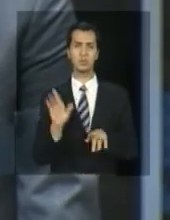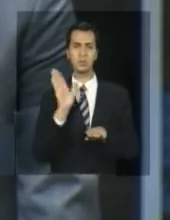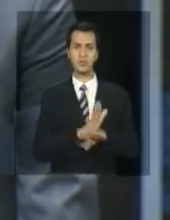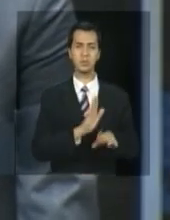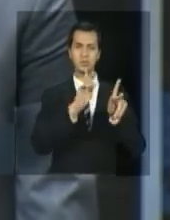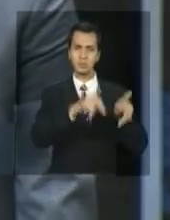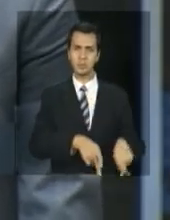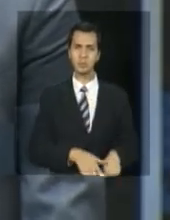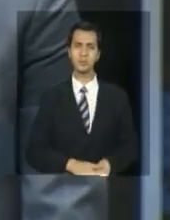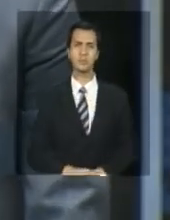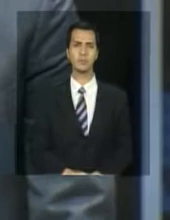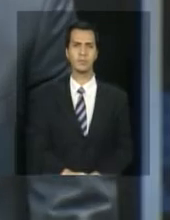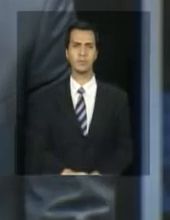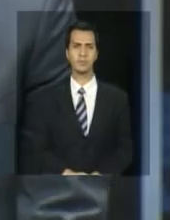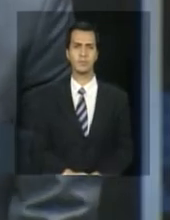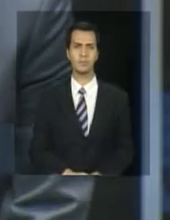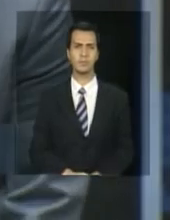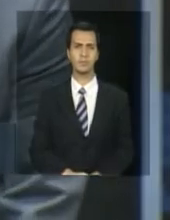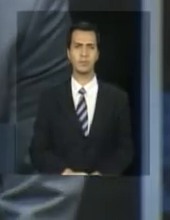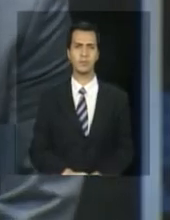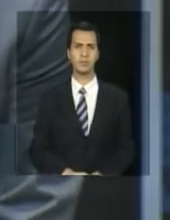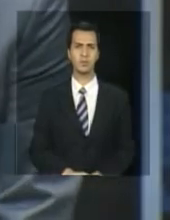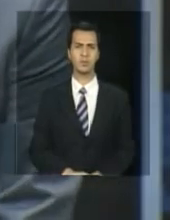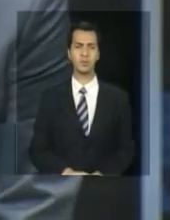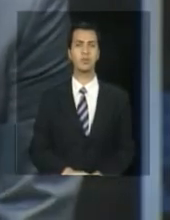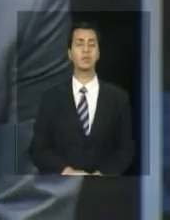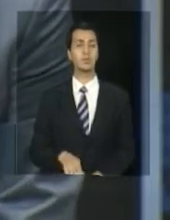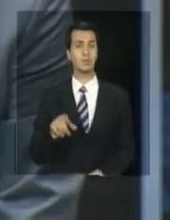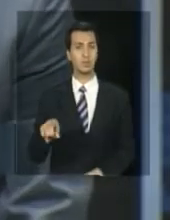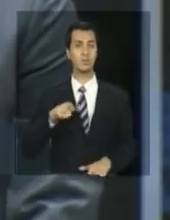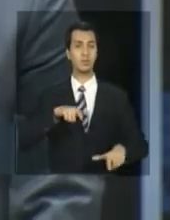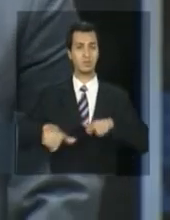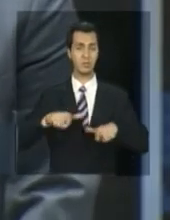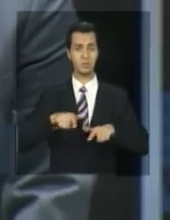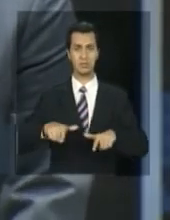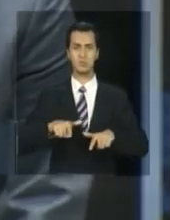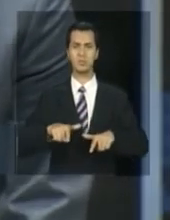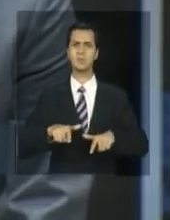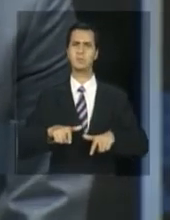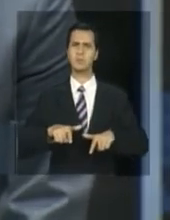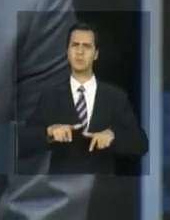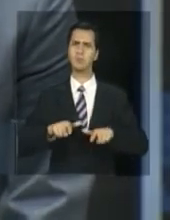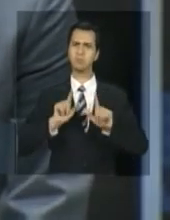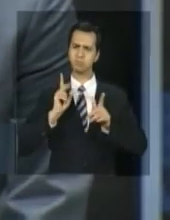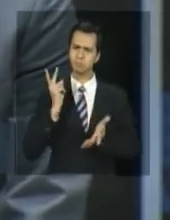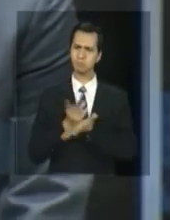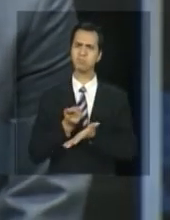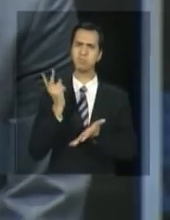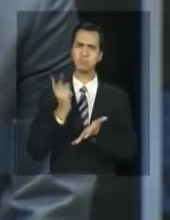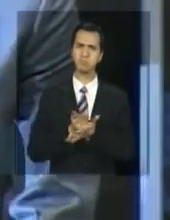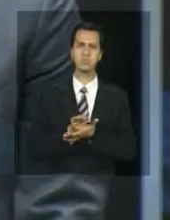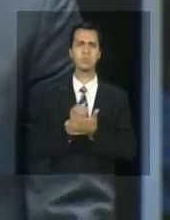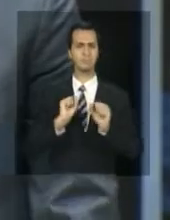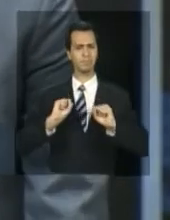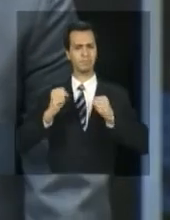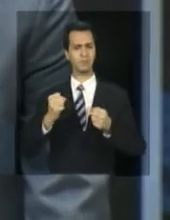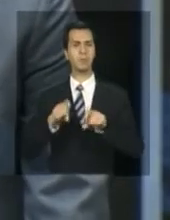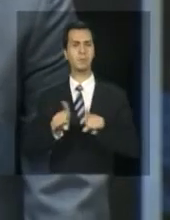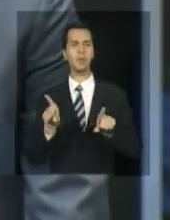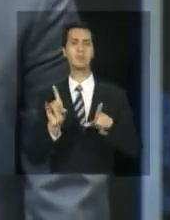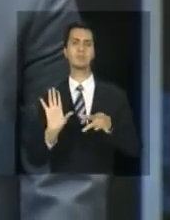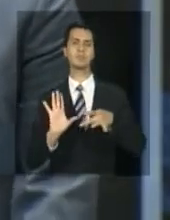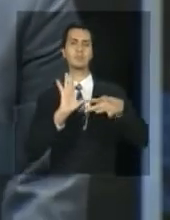população. Atuou de forma crítica e independente, mas